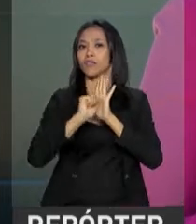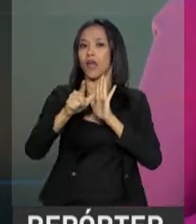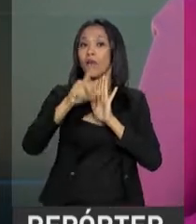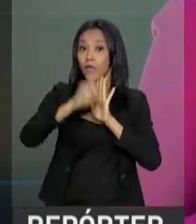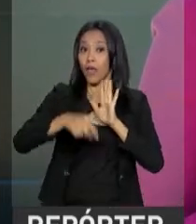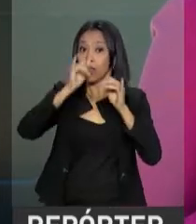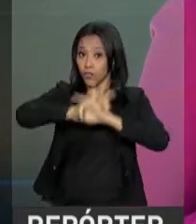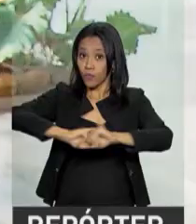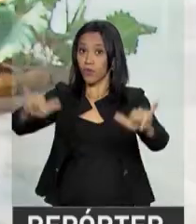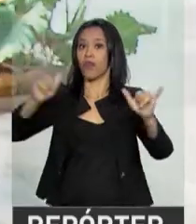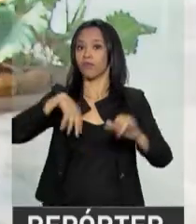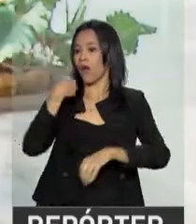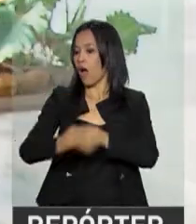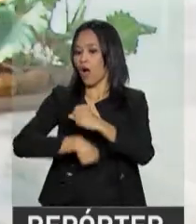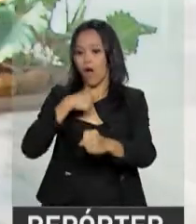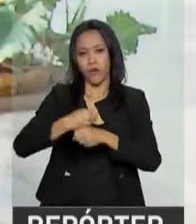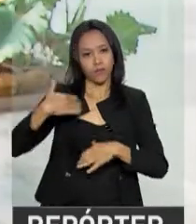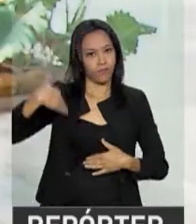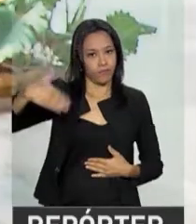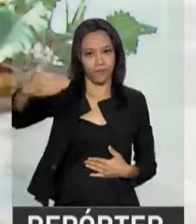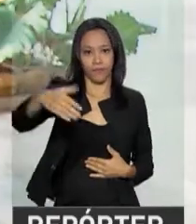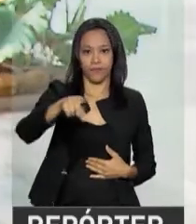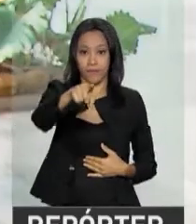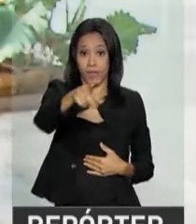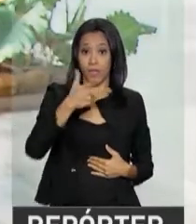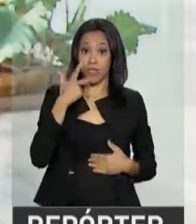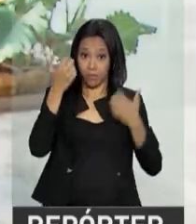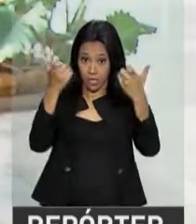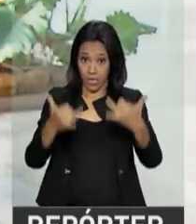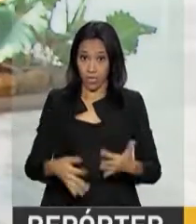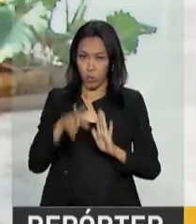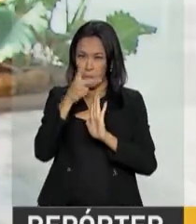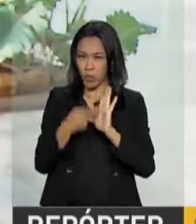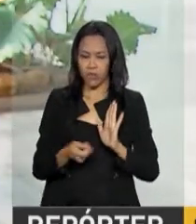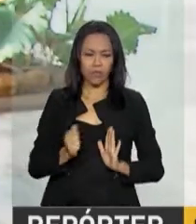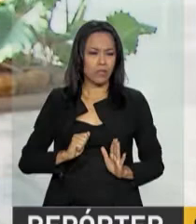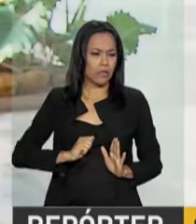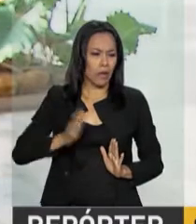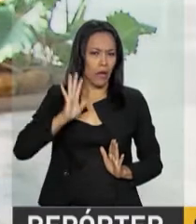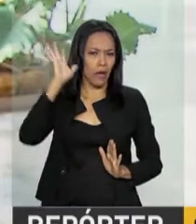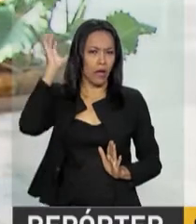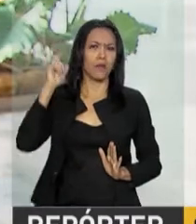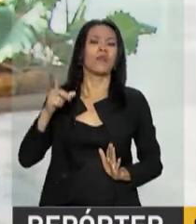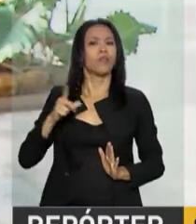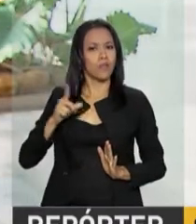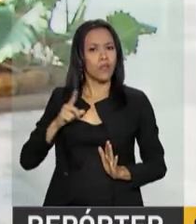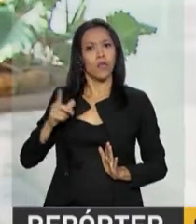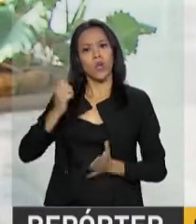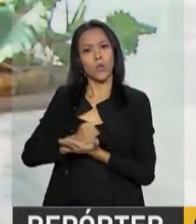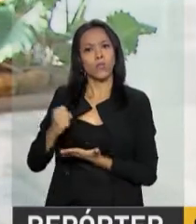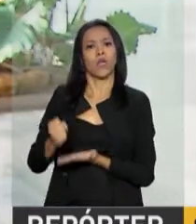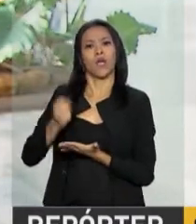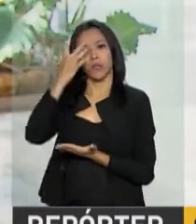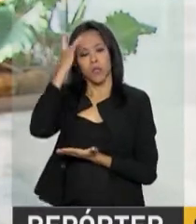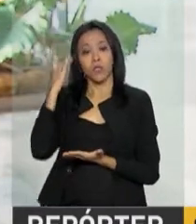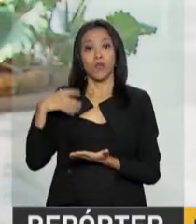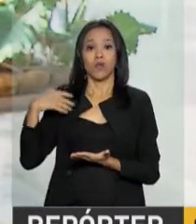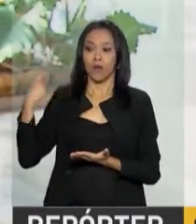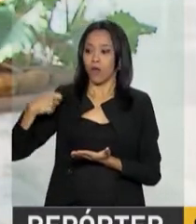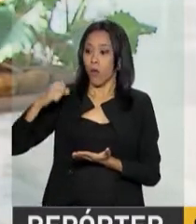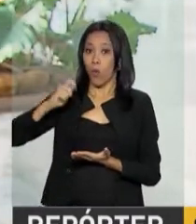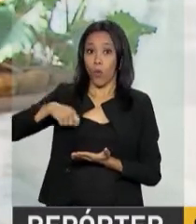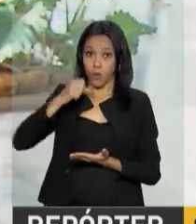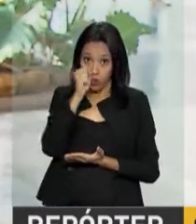divulgados anualmente. Um projeto desse é muito caro. Ele emprega muita gente. Nesses 8 meses de trabalho, a gente teve mais de